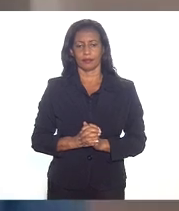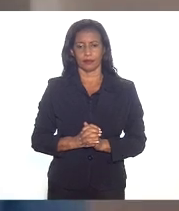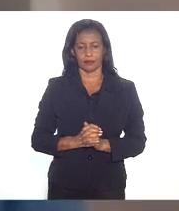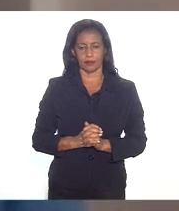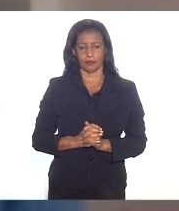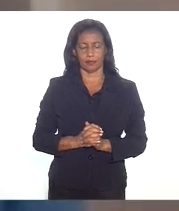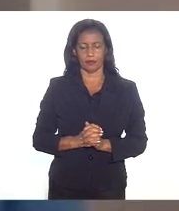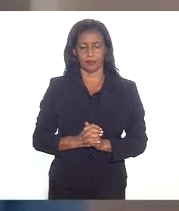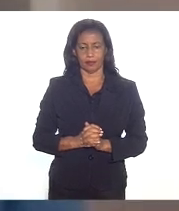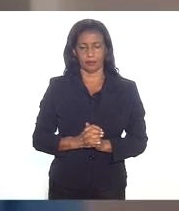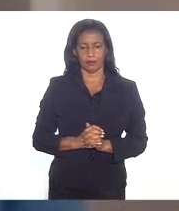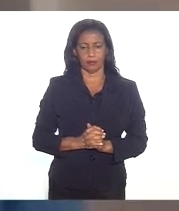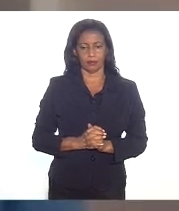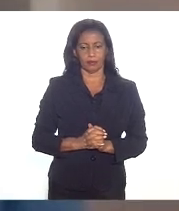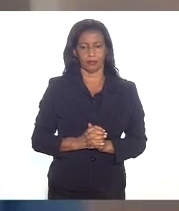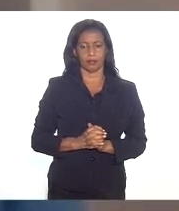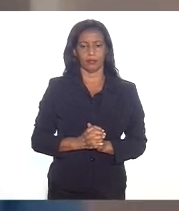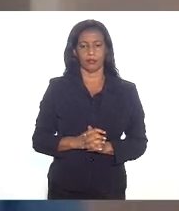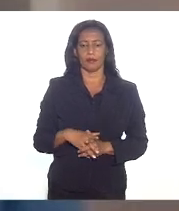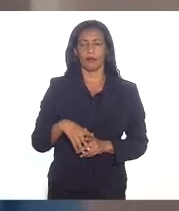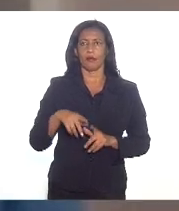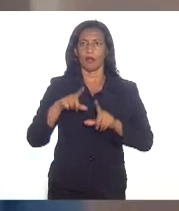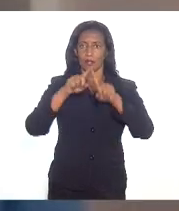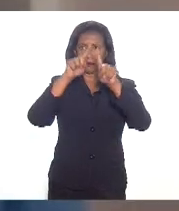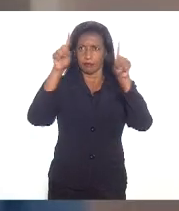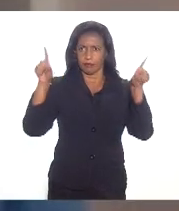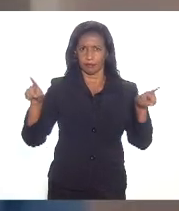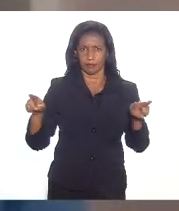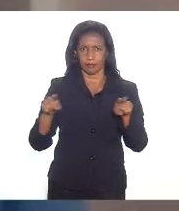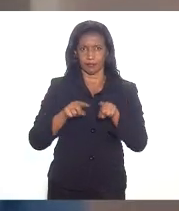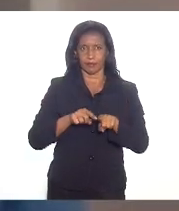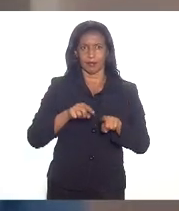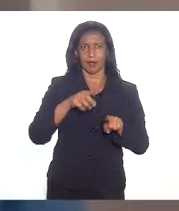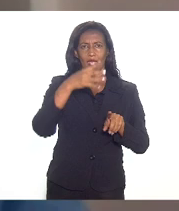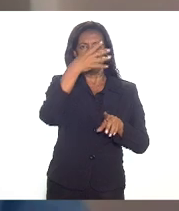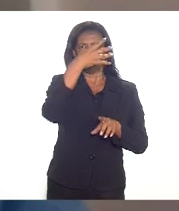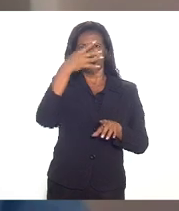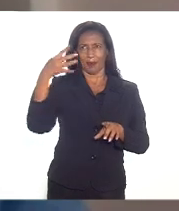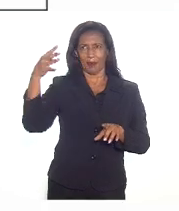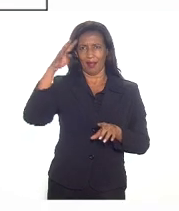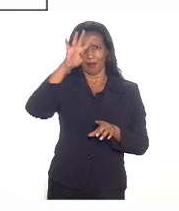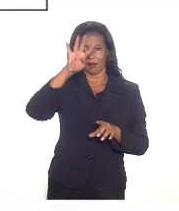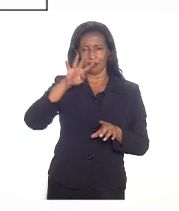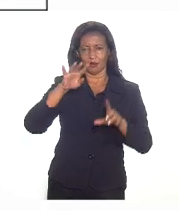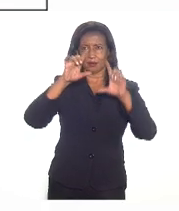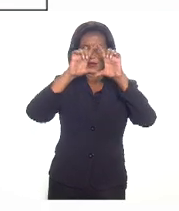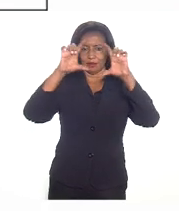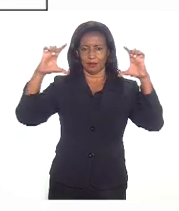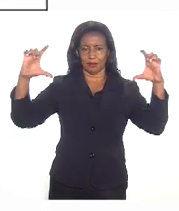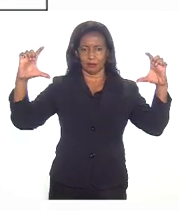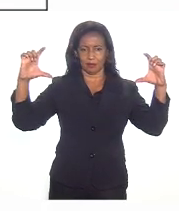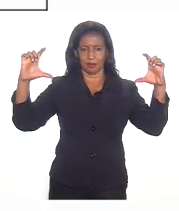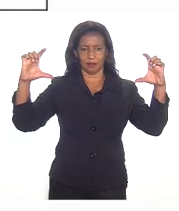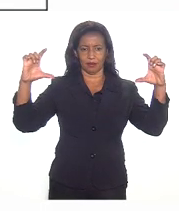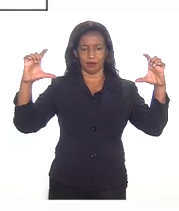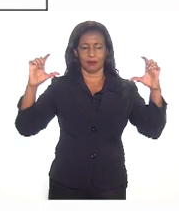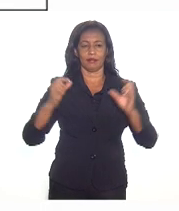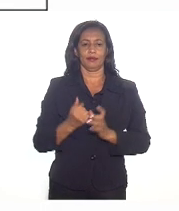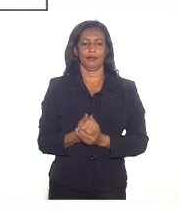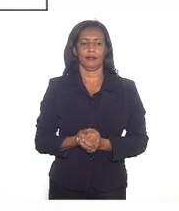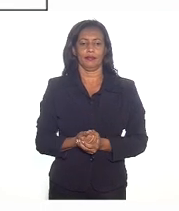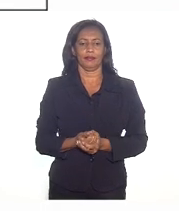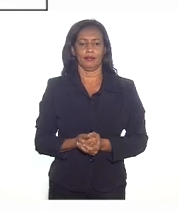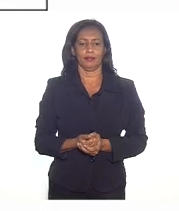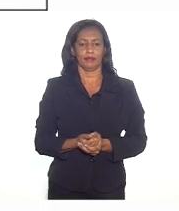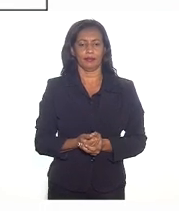Bom, isso aí é uma tabela que a gente fez aí para a reunião do Colégio de Líderes, na discussão do Acordo de Recuperação Fiscal.